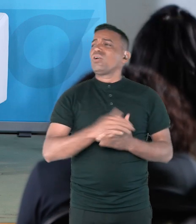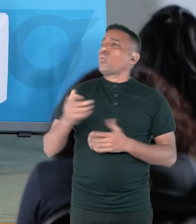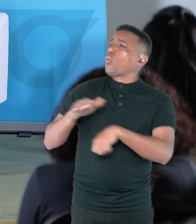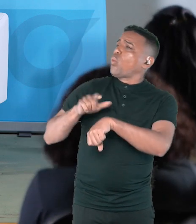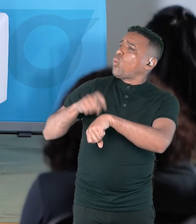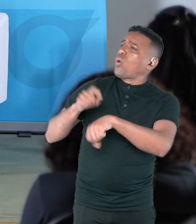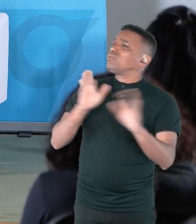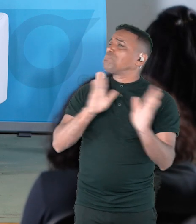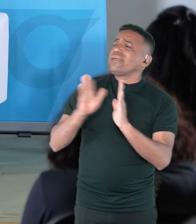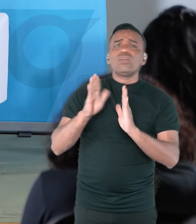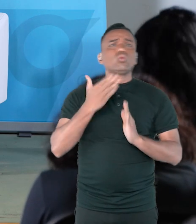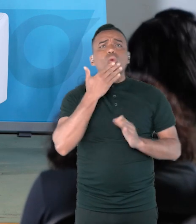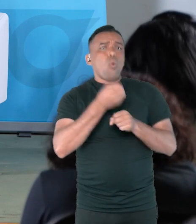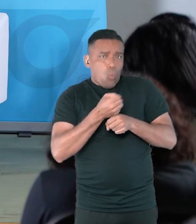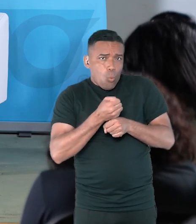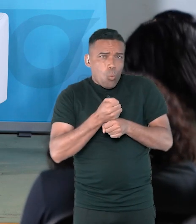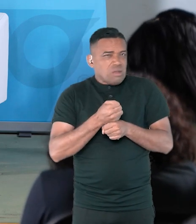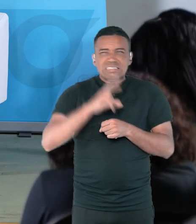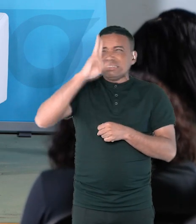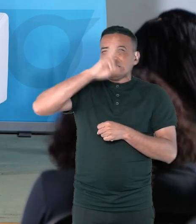Quando foi isso? Lembra?